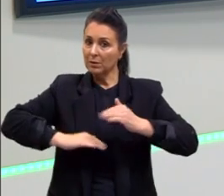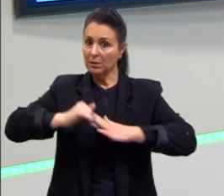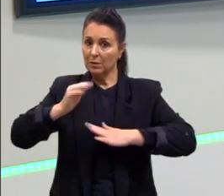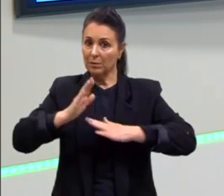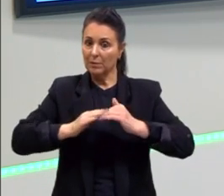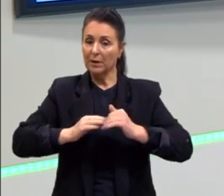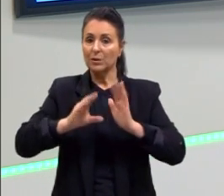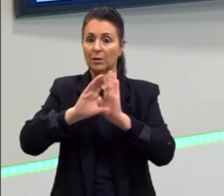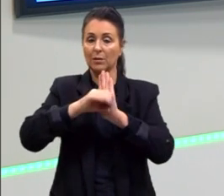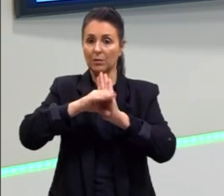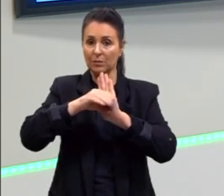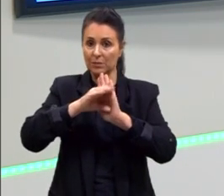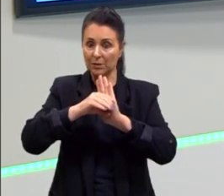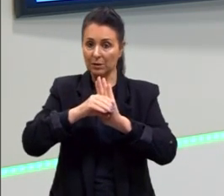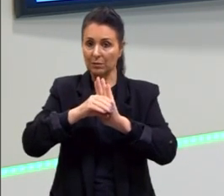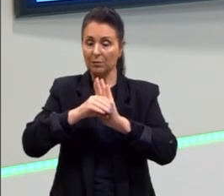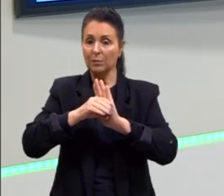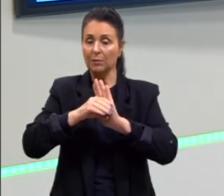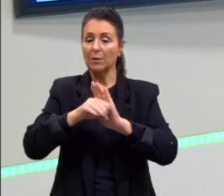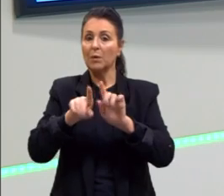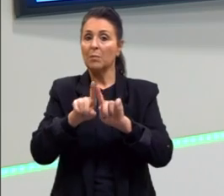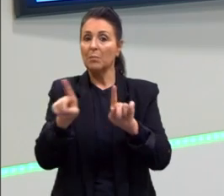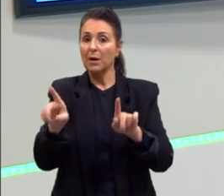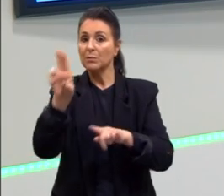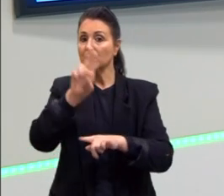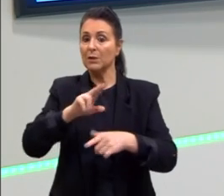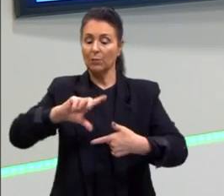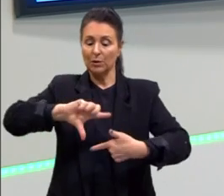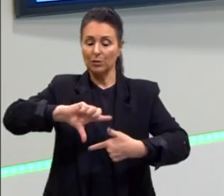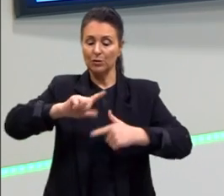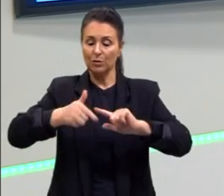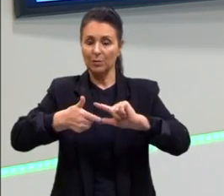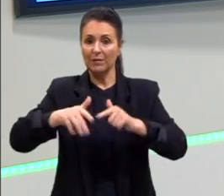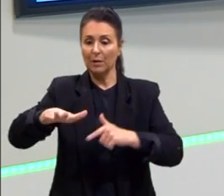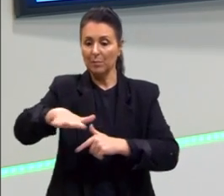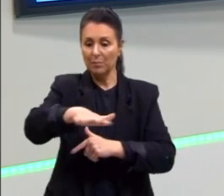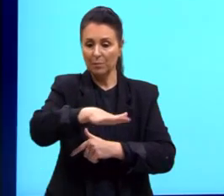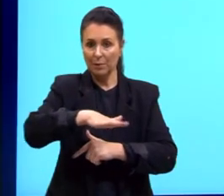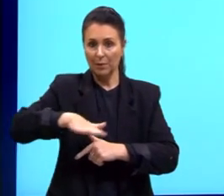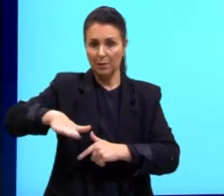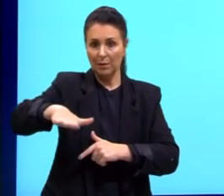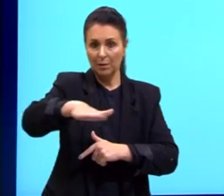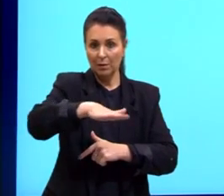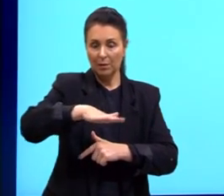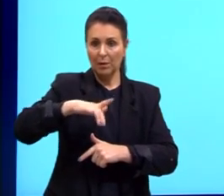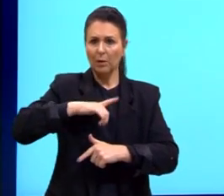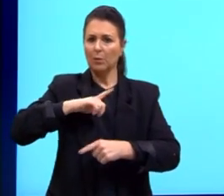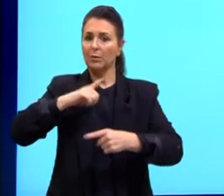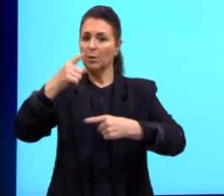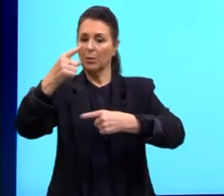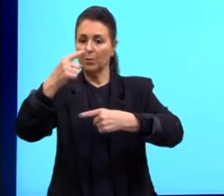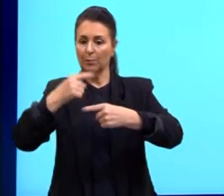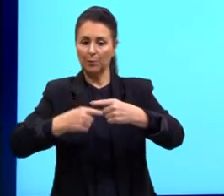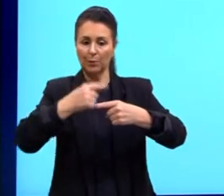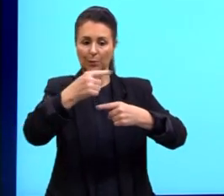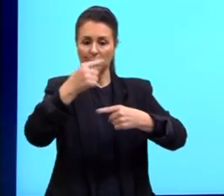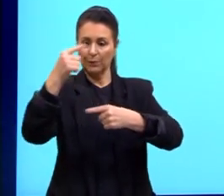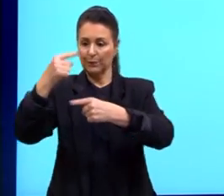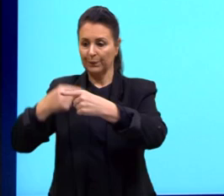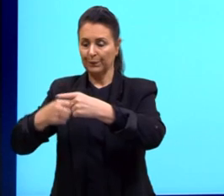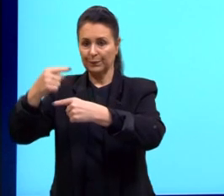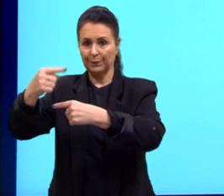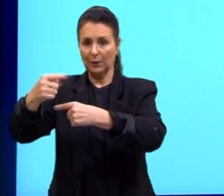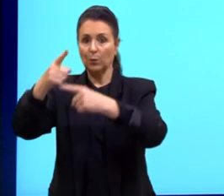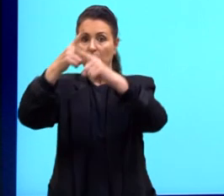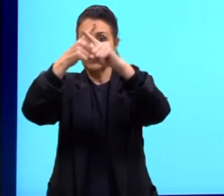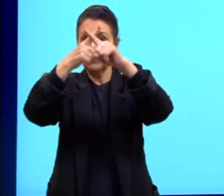Justamente esse conceito mas através da geometria plana e quando temos uma proporção nós utilizamos